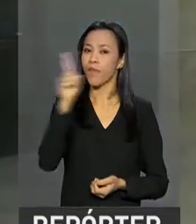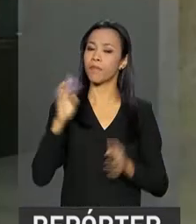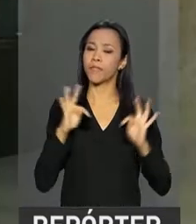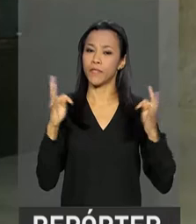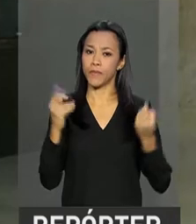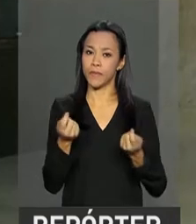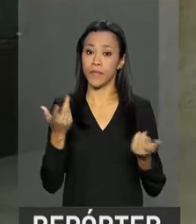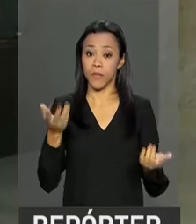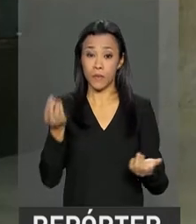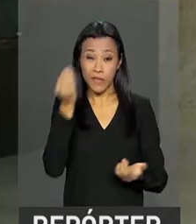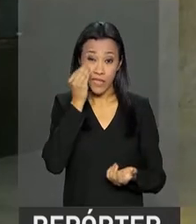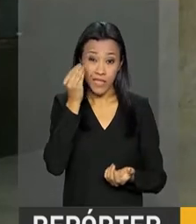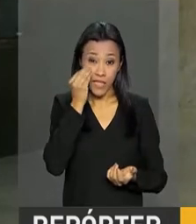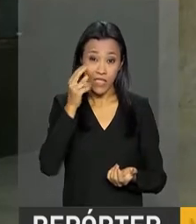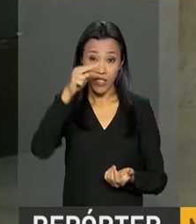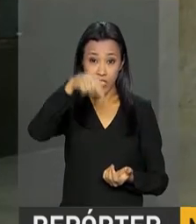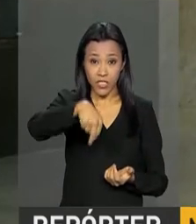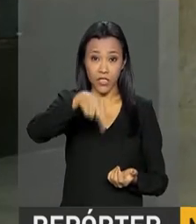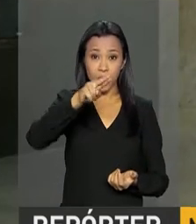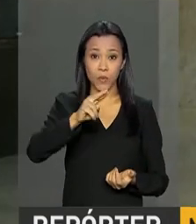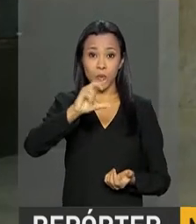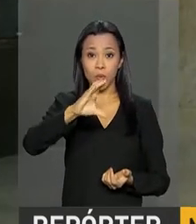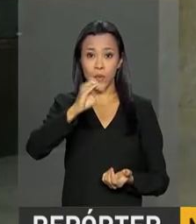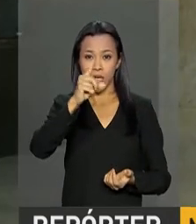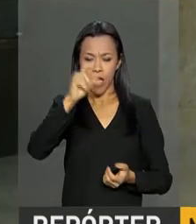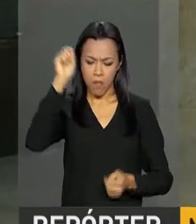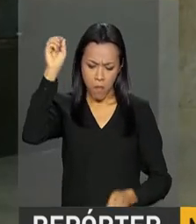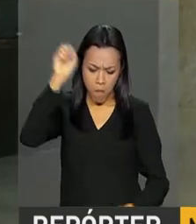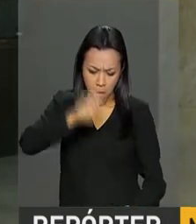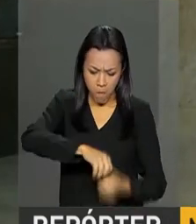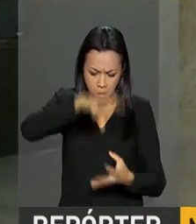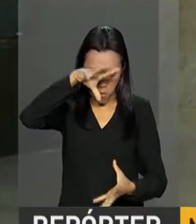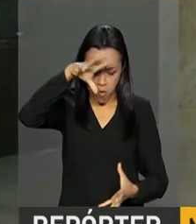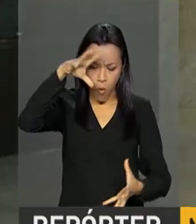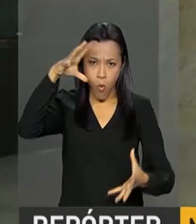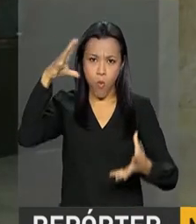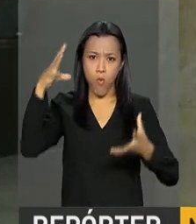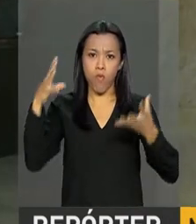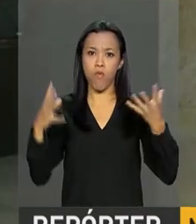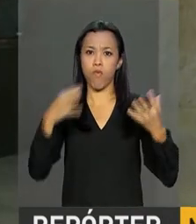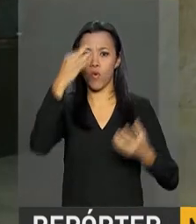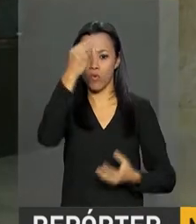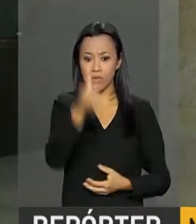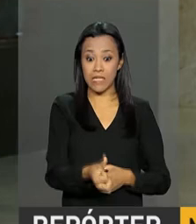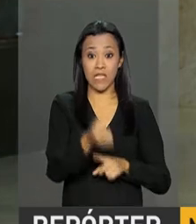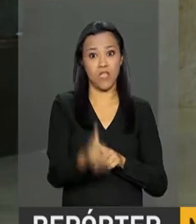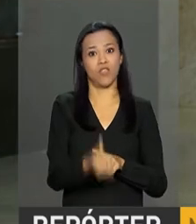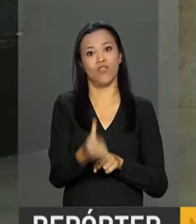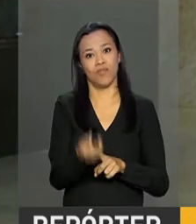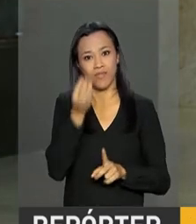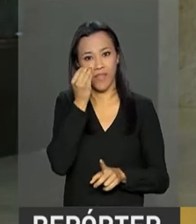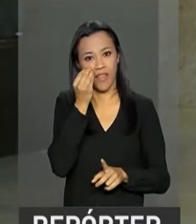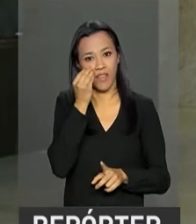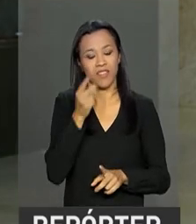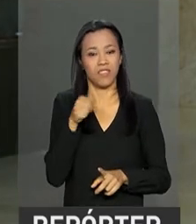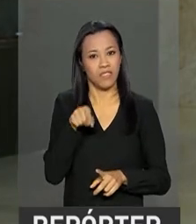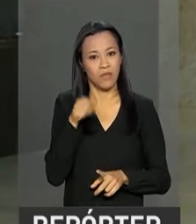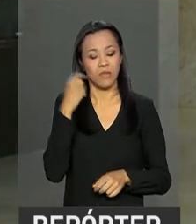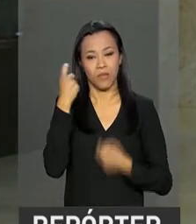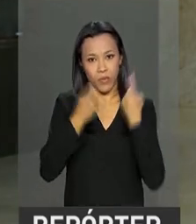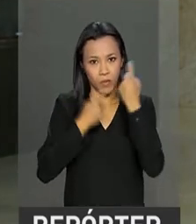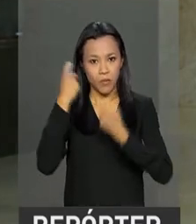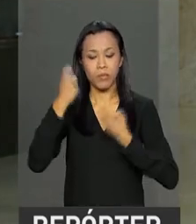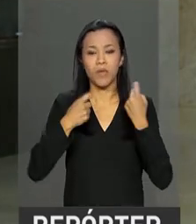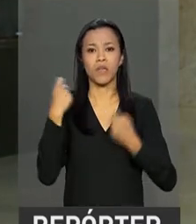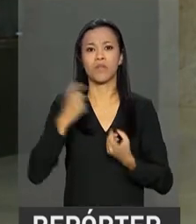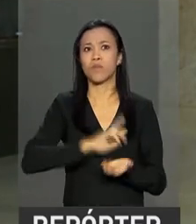Carol, o teste nuclear feito ontem pela Coreia do Norte foi o sexto nos últimos 11 anos e isso está preocupando a